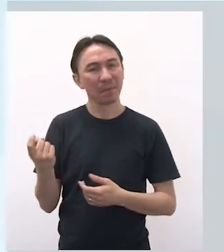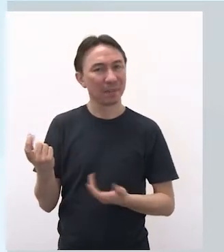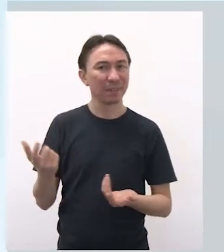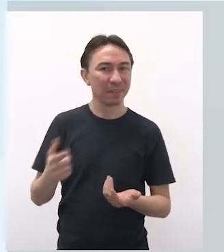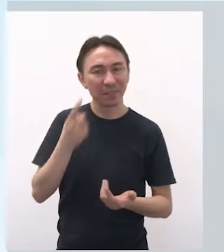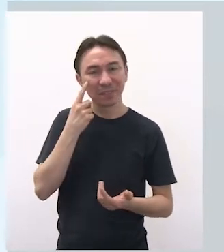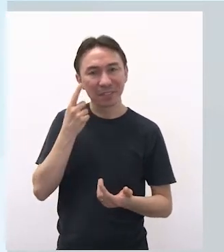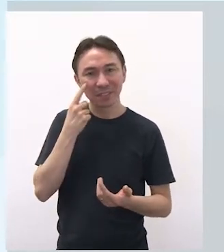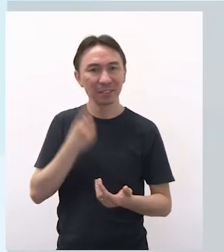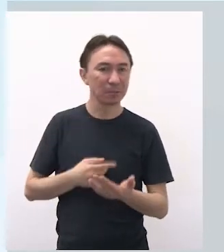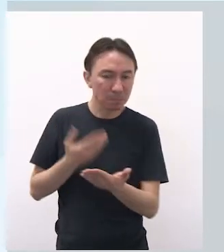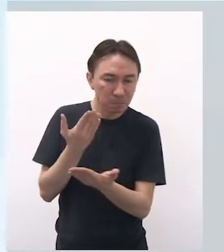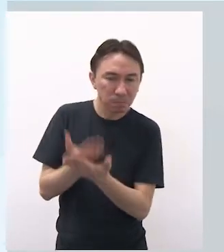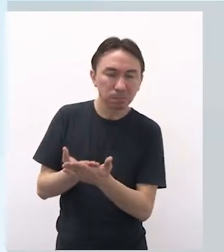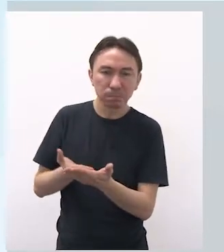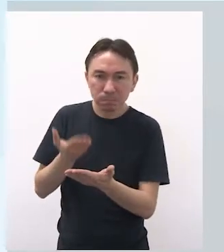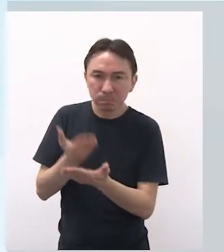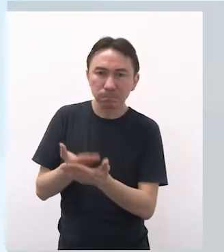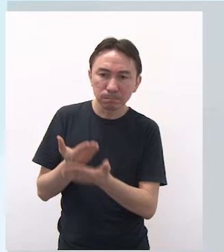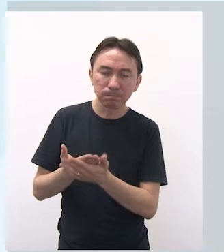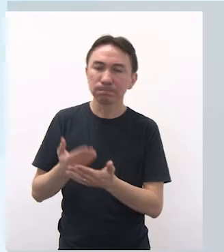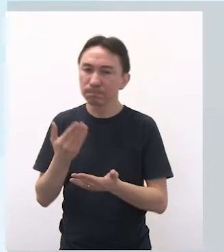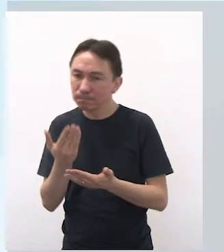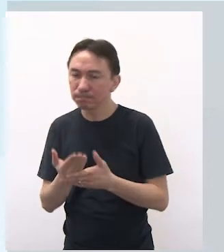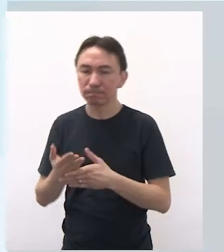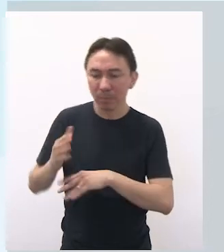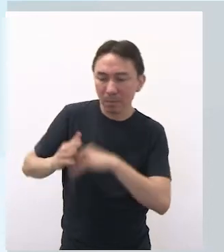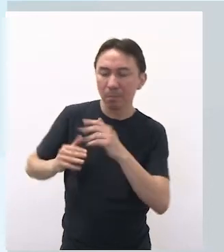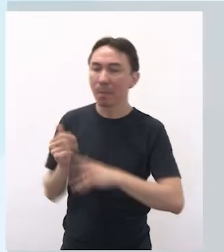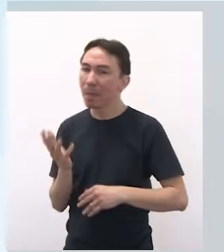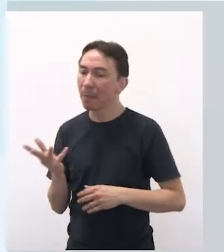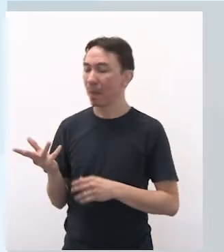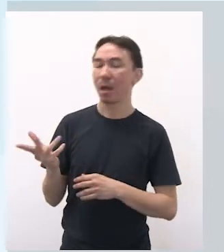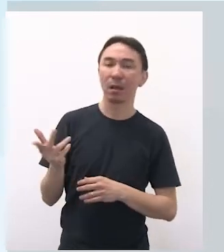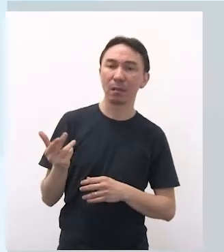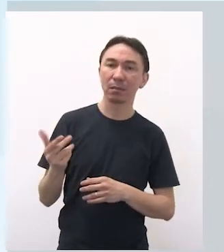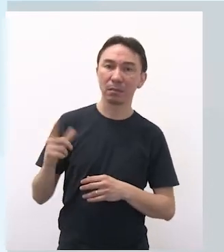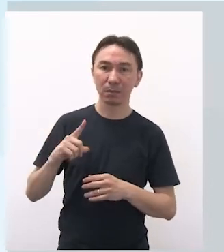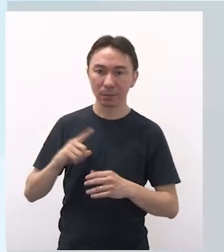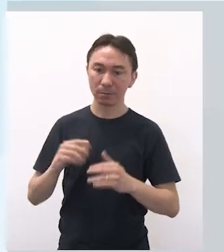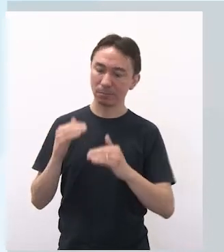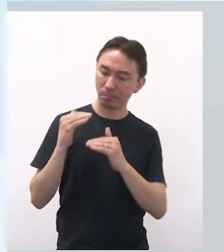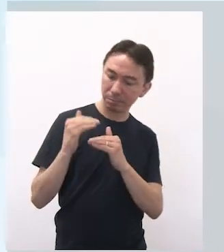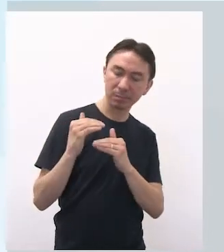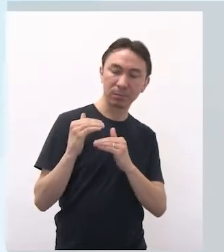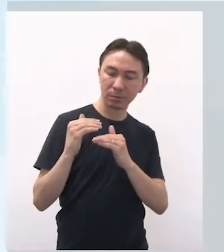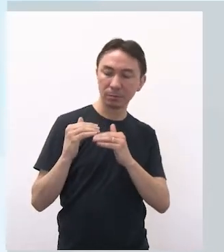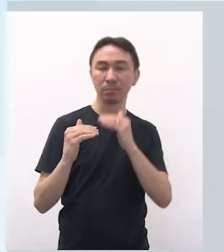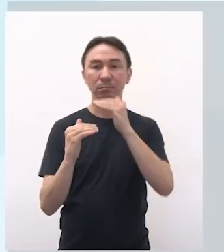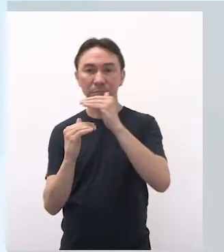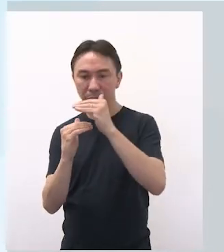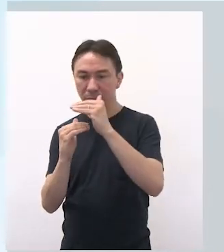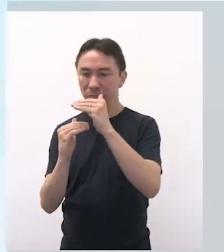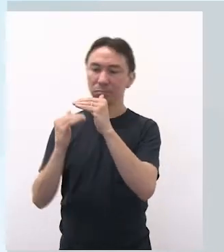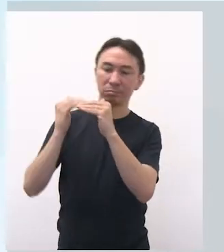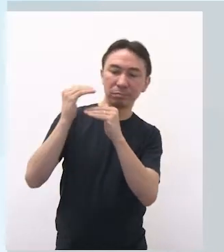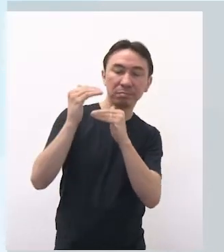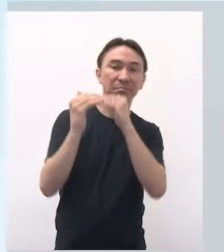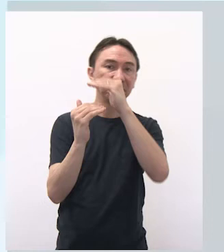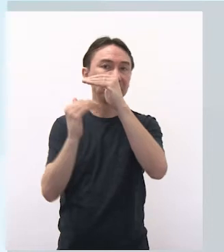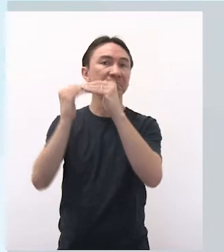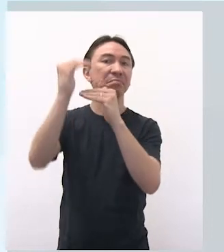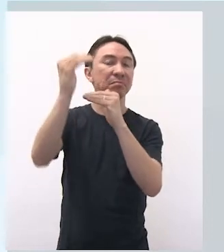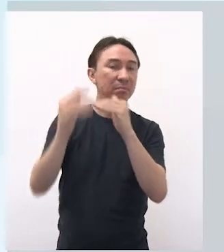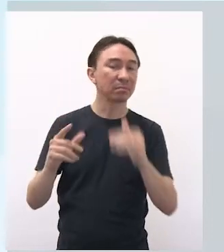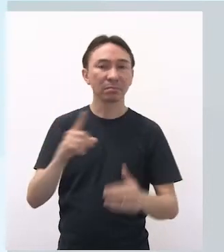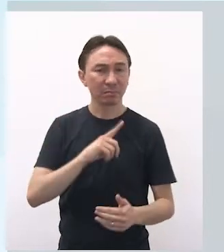eles perpassam não só nos conhecimentos, nos nossos conteúdos, mas também eles estão aí